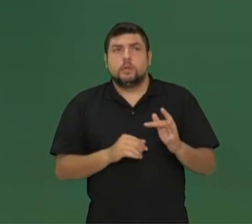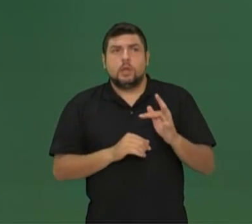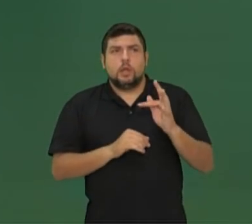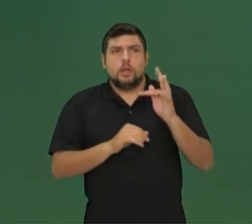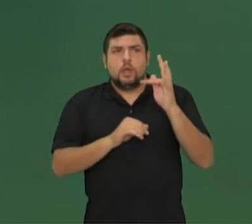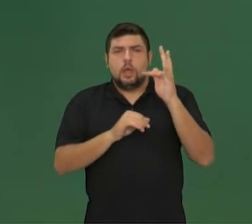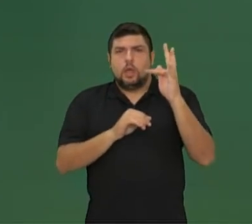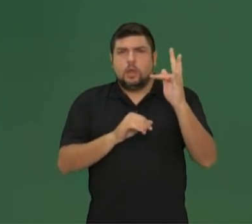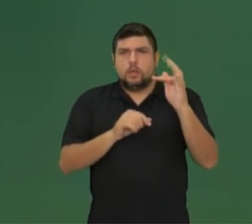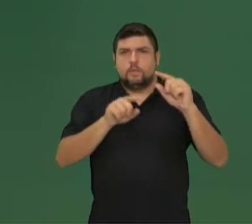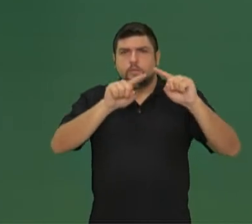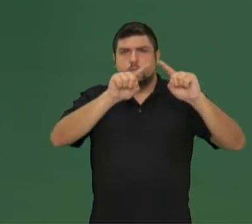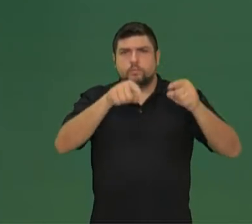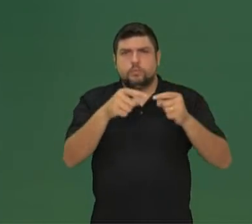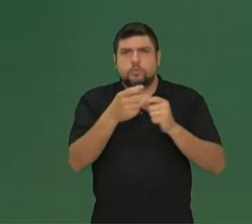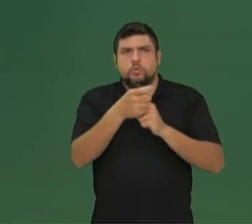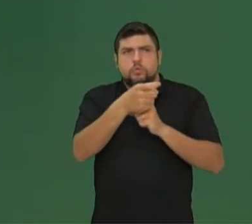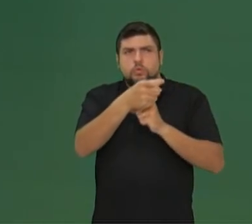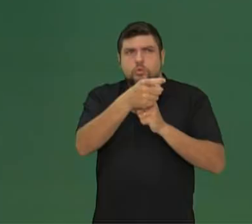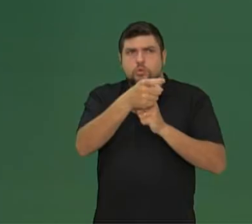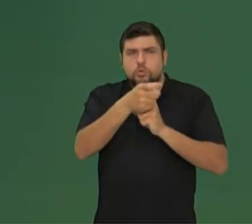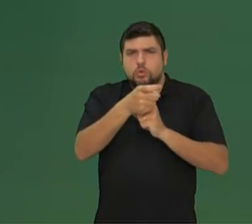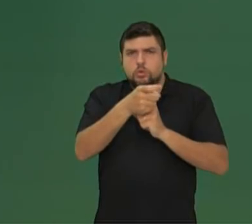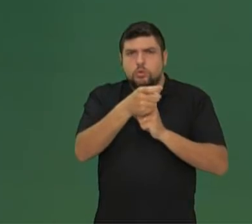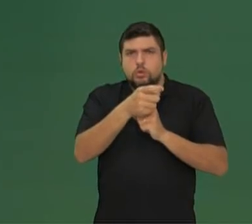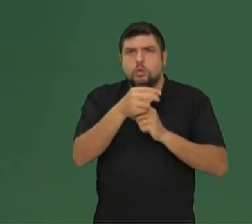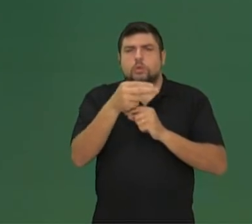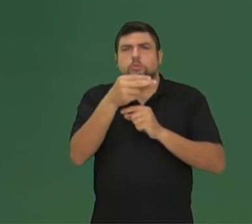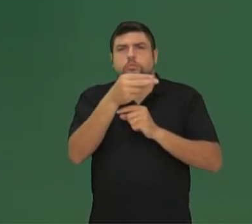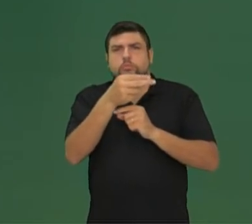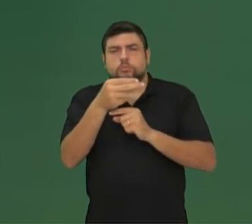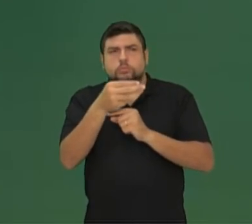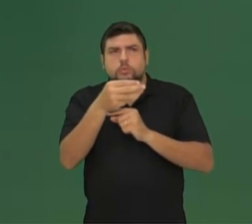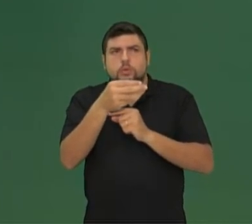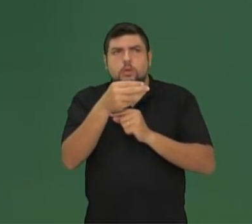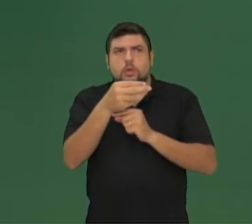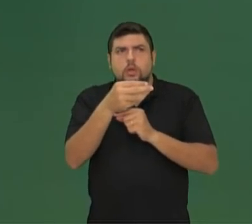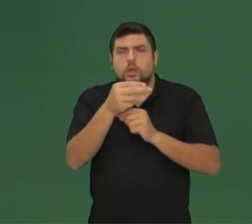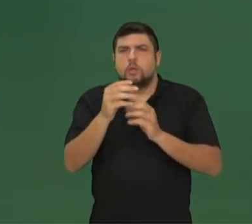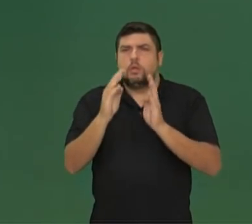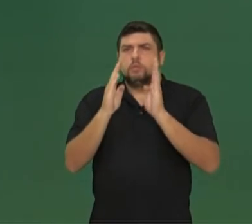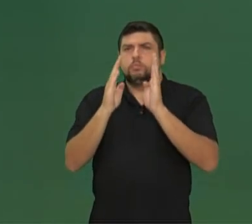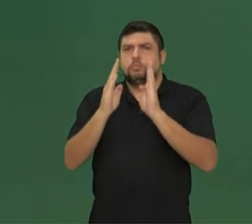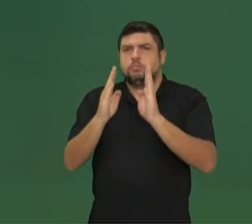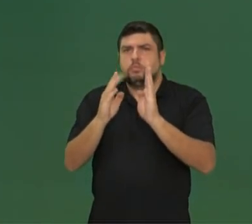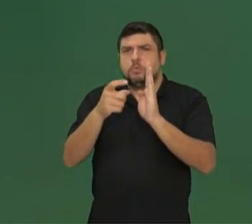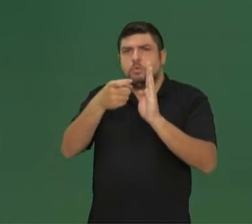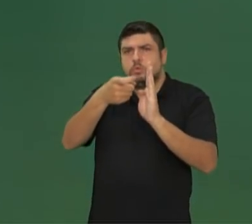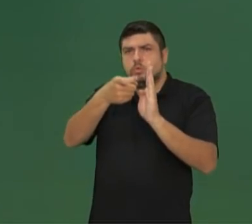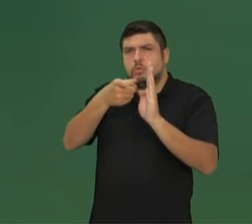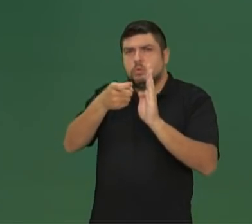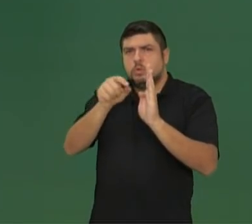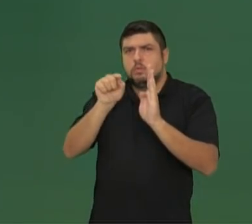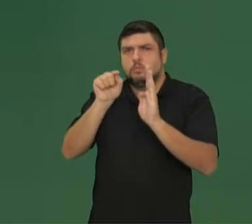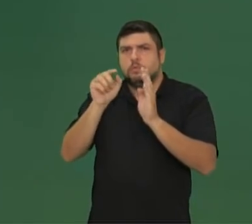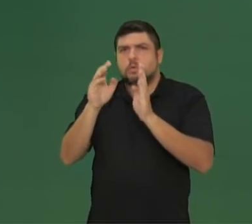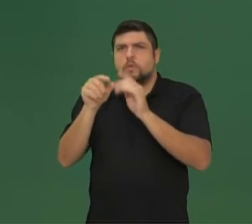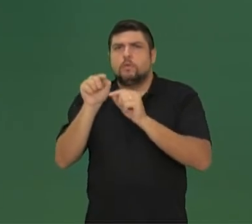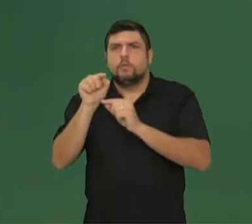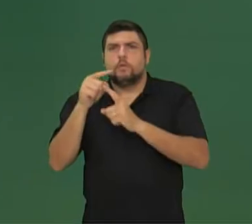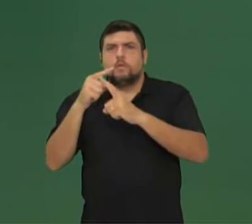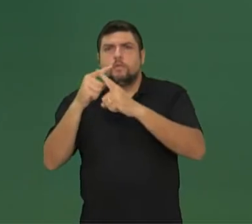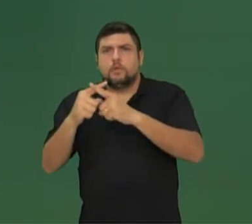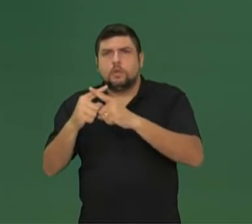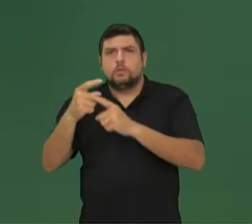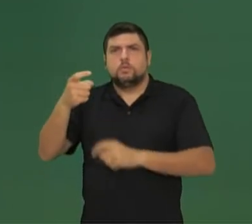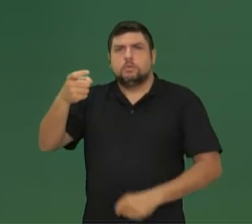os números reais e a imagem também são os números reais? Como que vai acontecer, né? Como que ele vai aparecer esse gráfico?